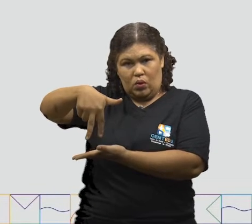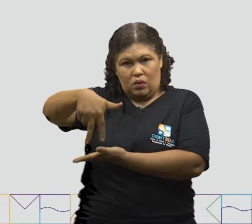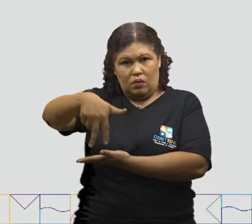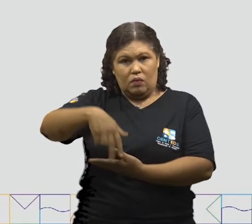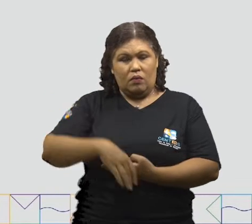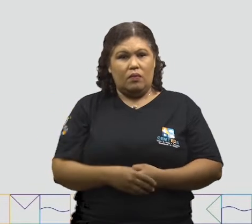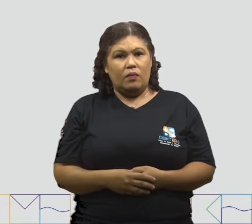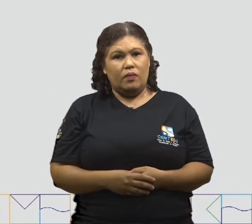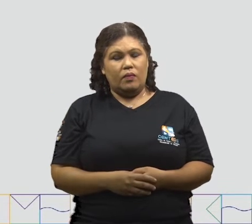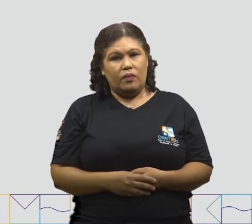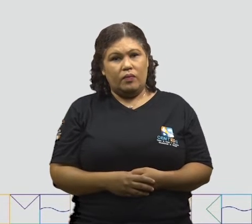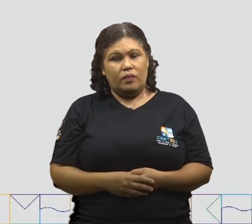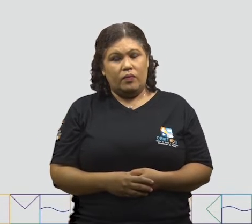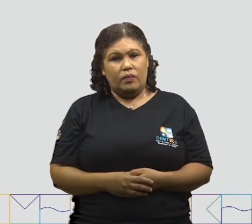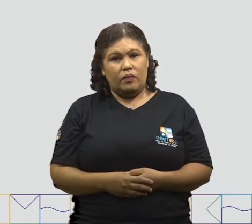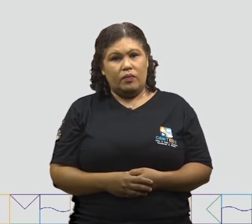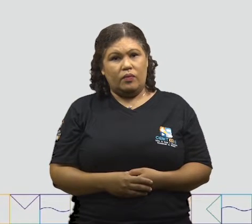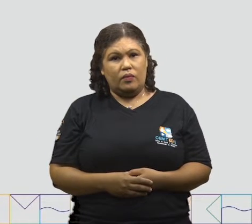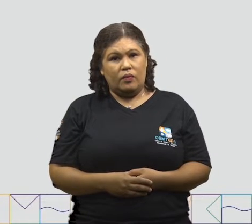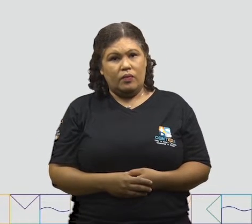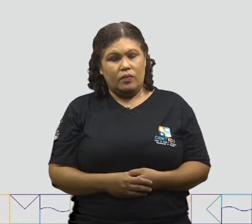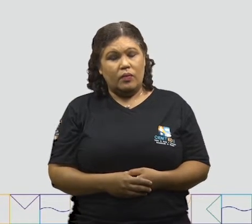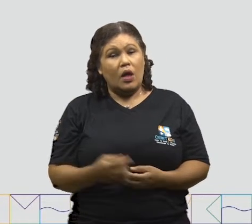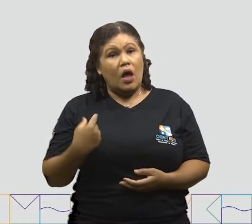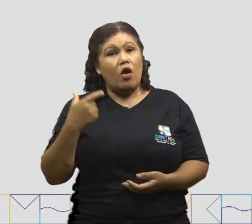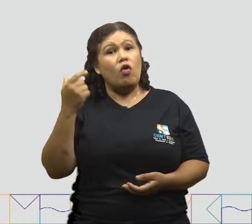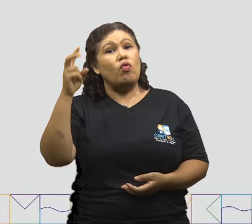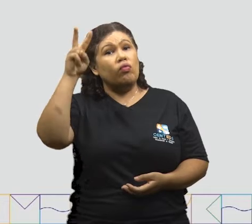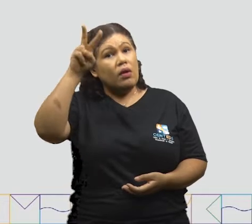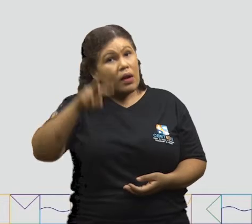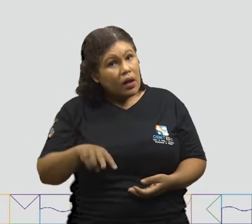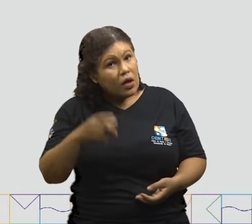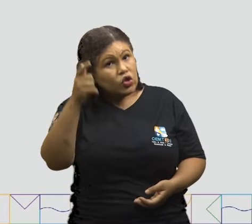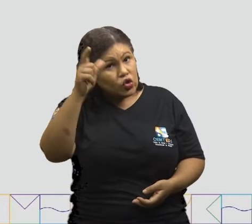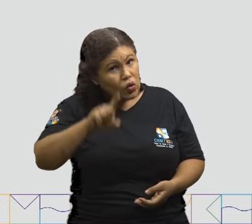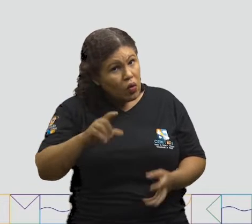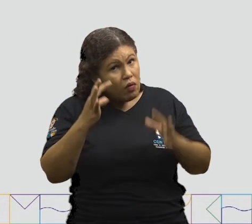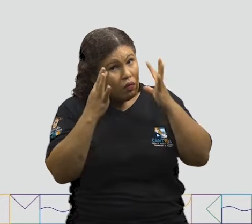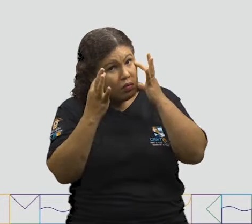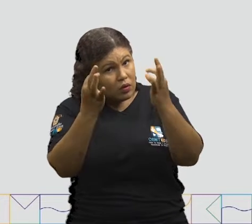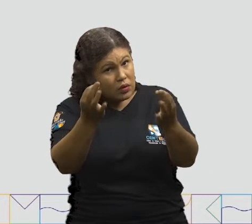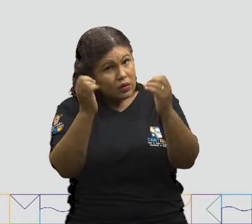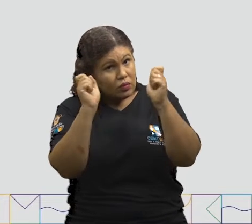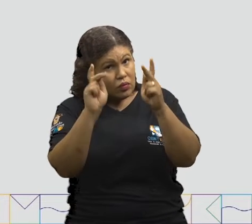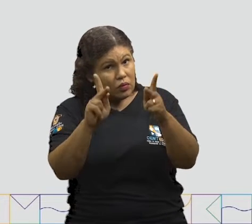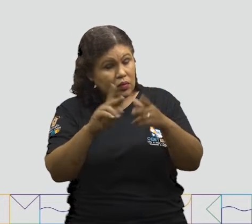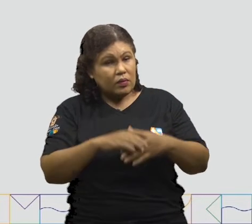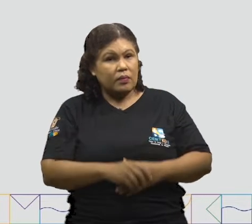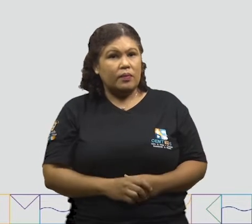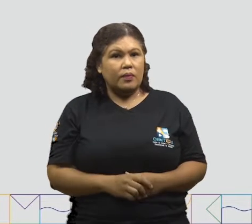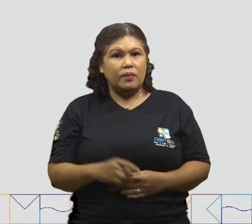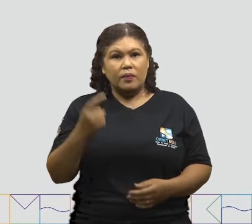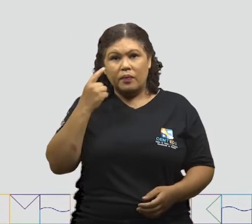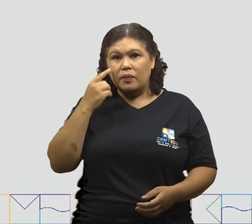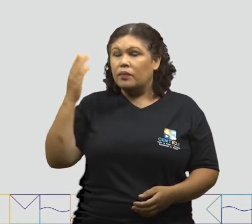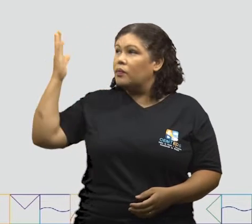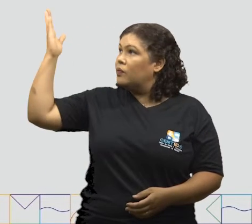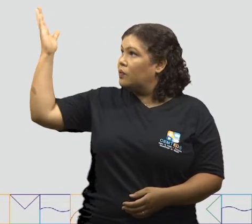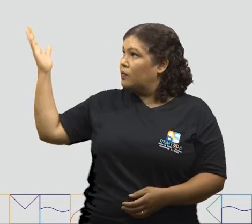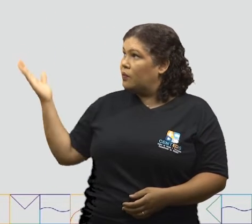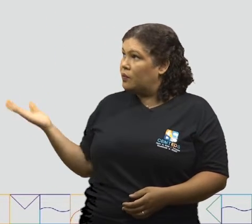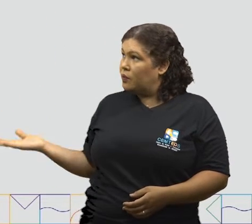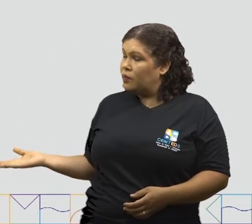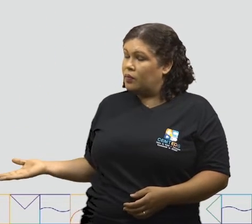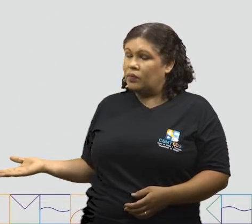que andava? Vou ler novamente a questão e preste bastante atenção. Atividade 1.